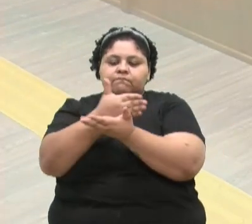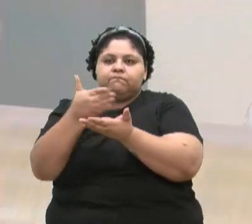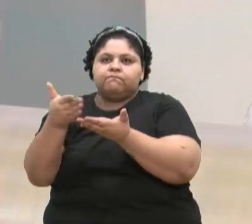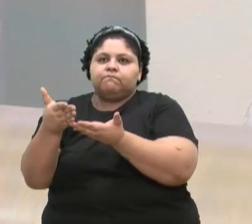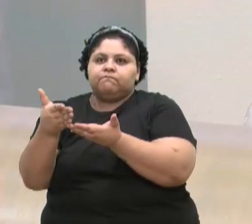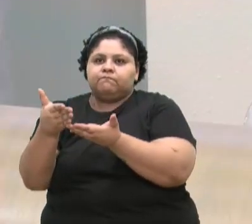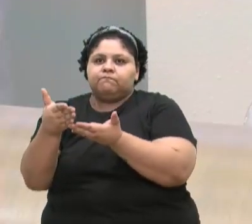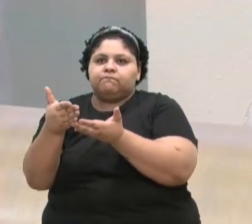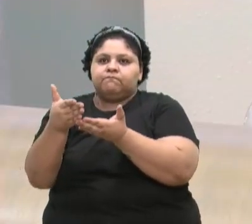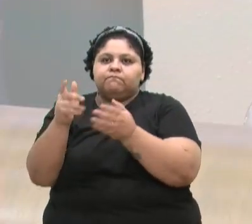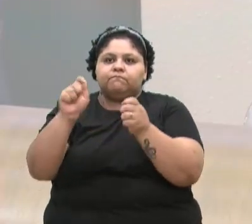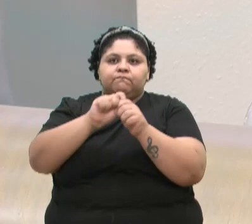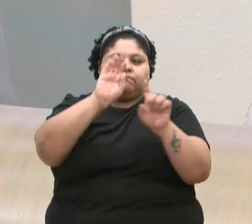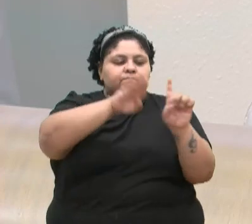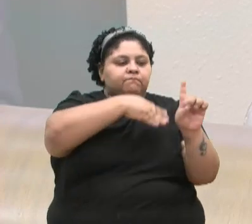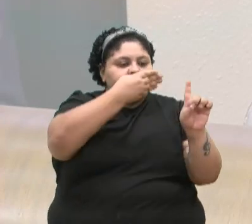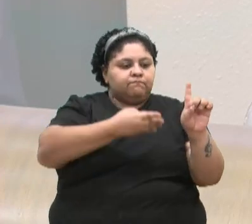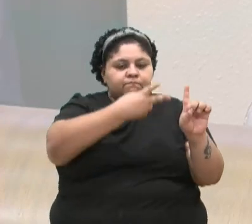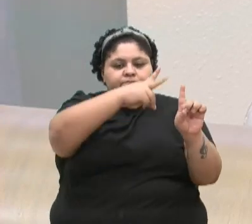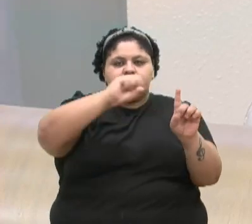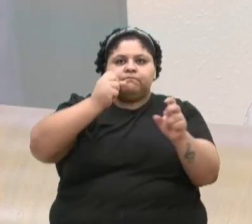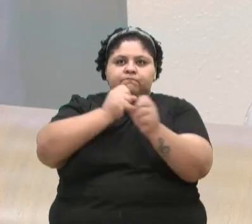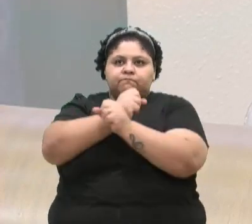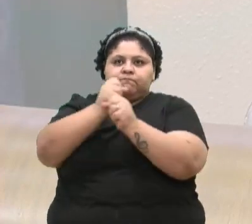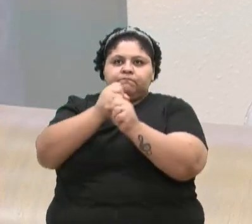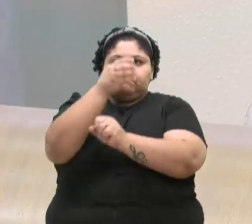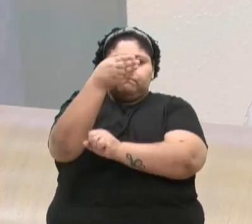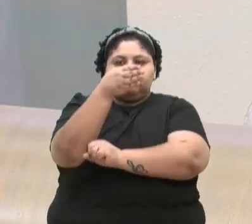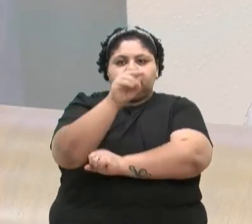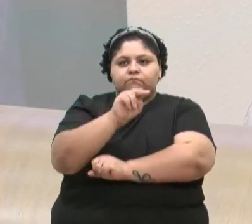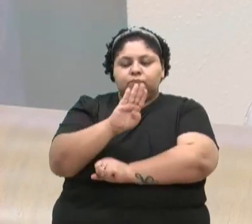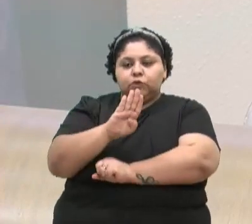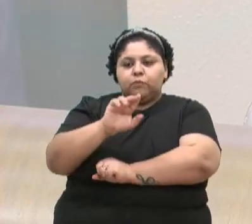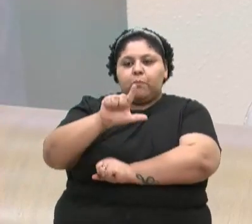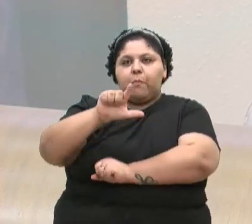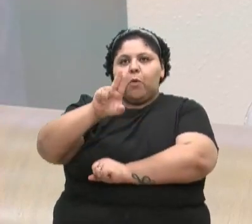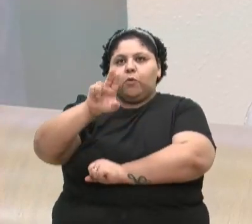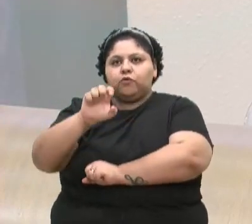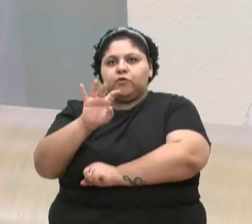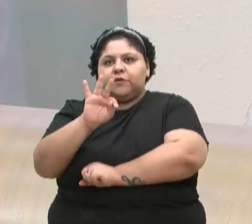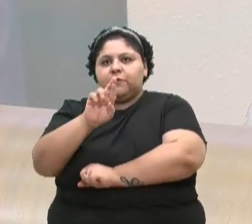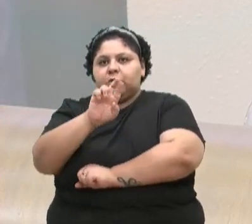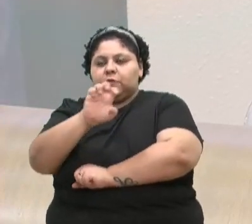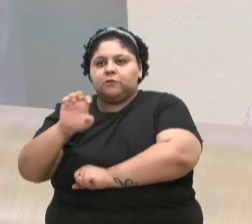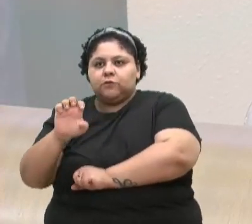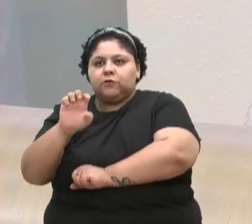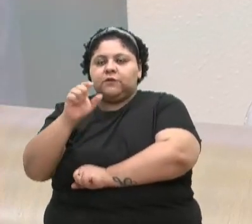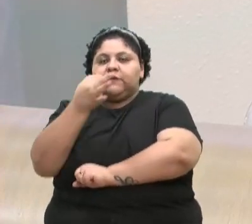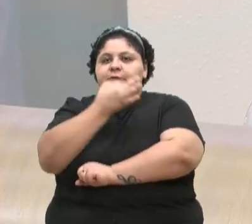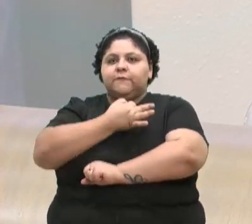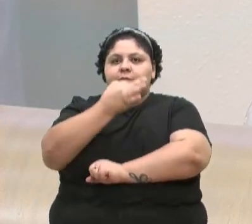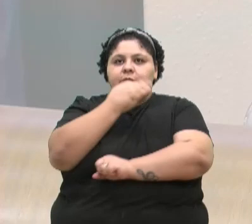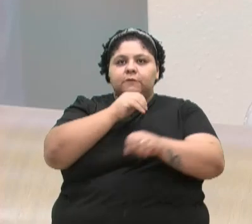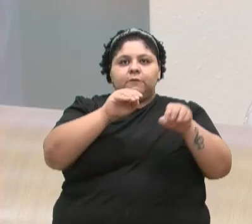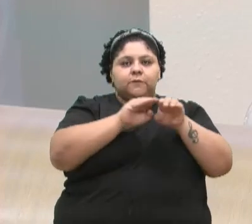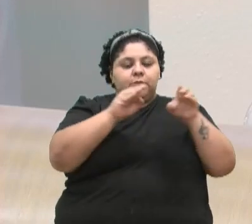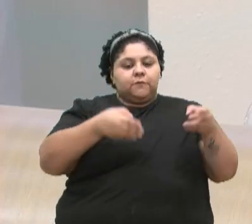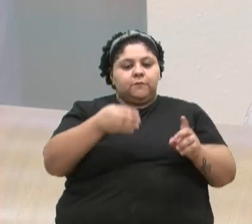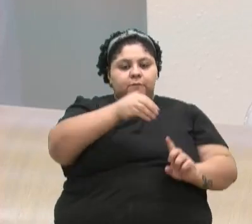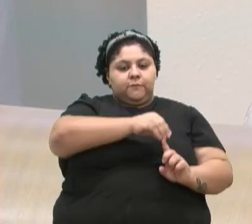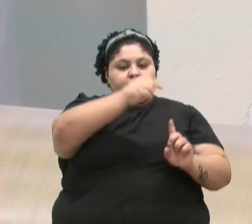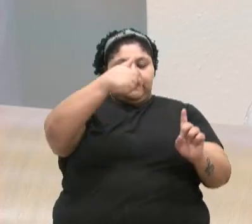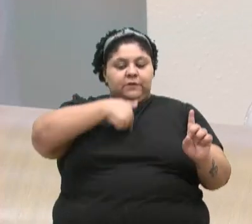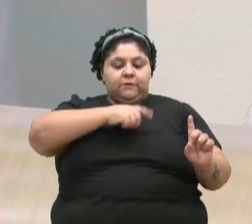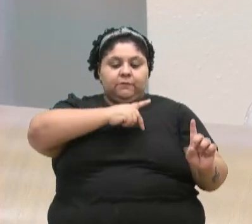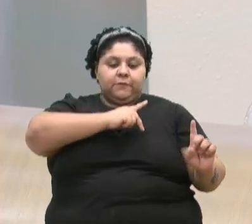para prestar homenagem aos 20 anos do Blue Tree Towers Caxias do Sul. Compõe a mesa principal essa presidente da